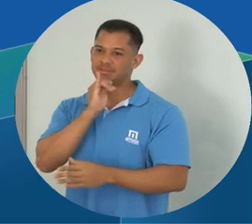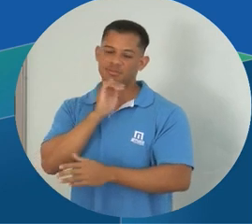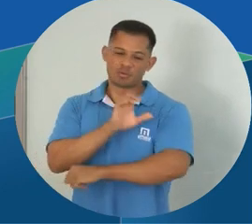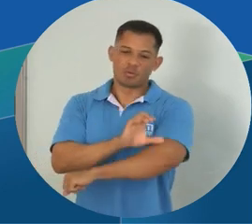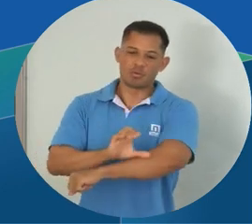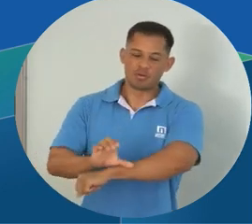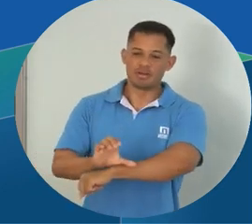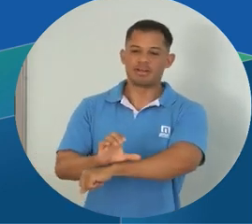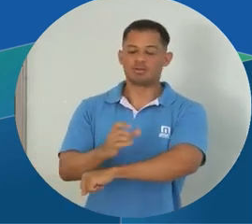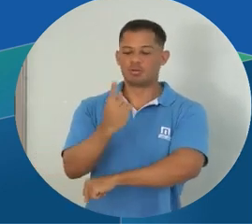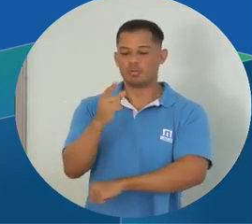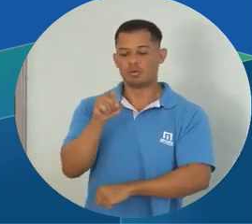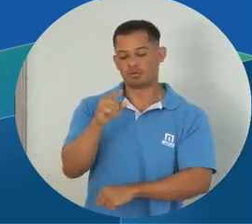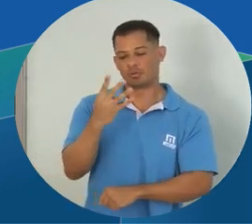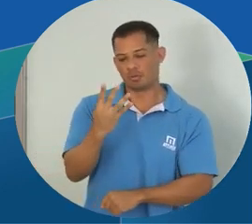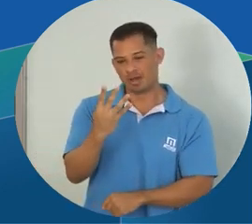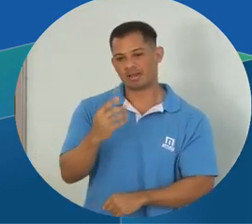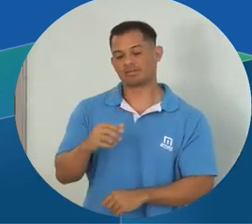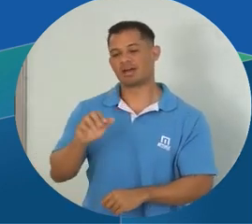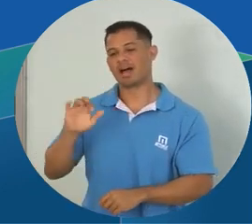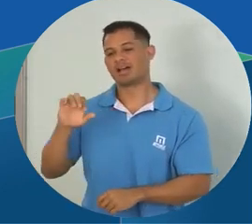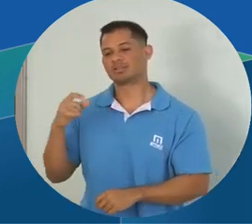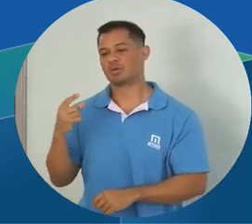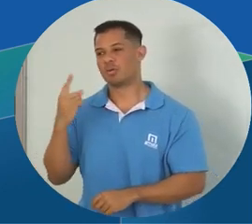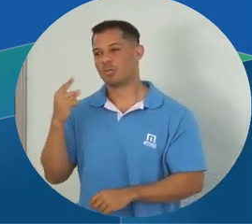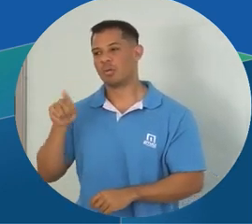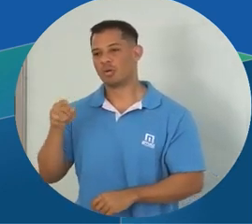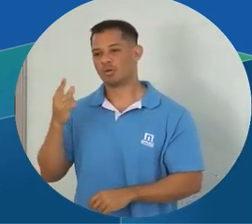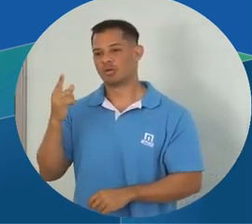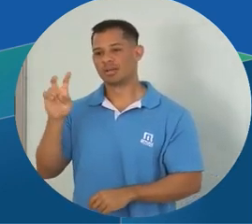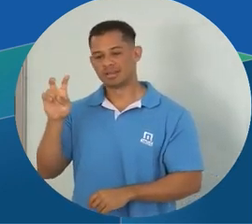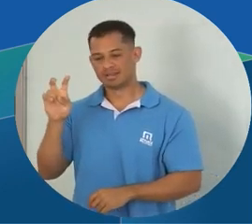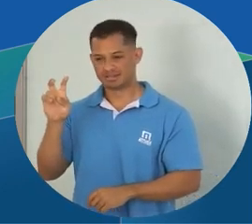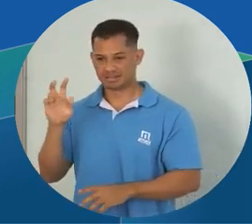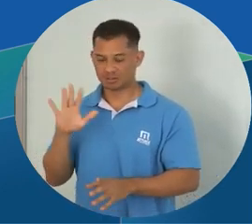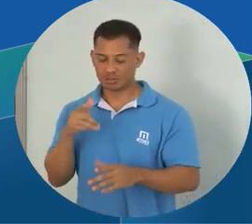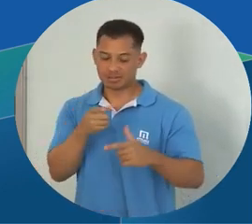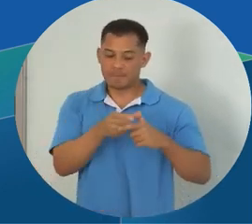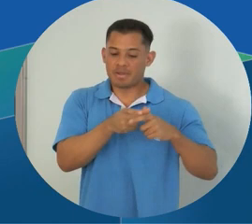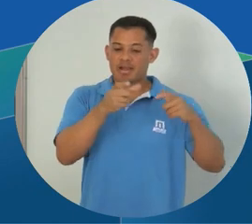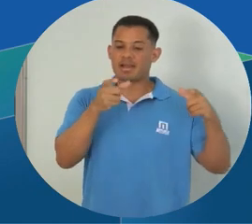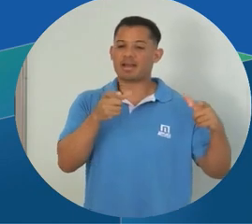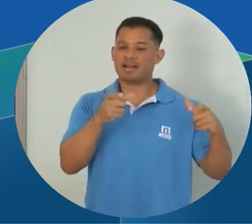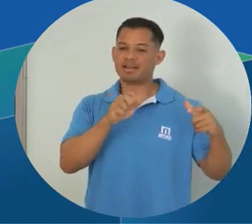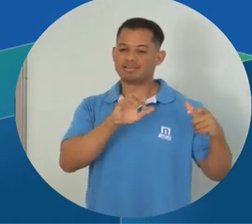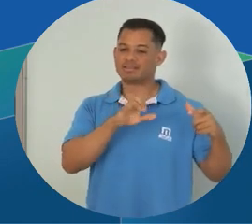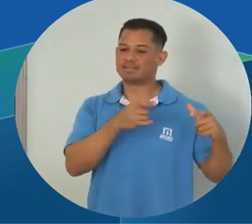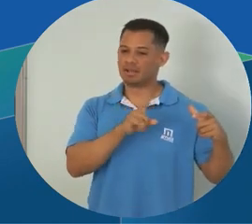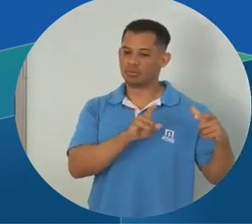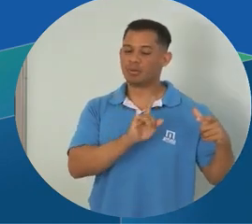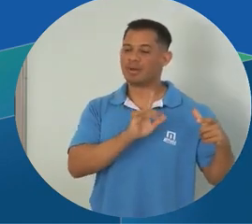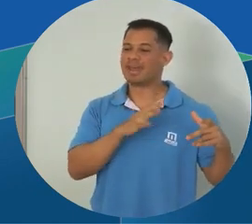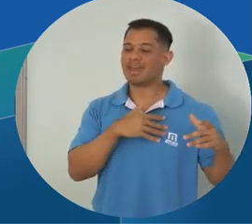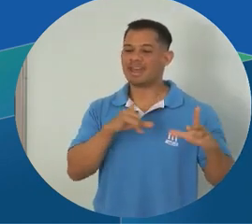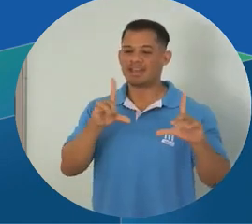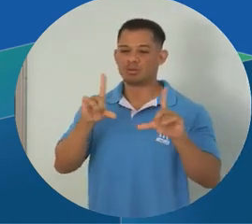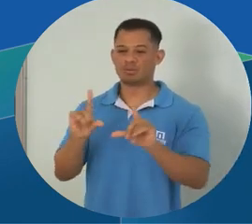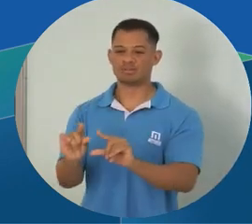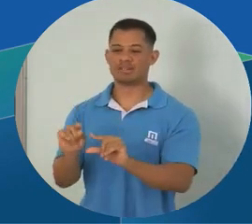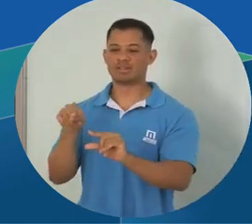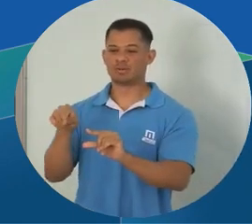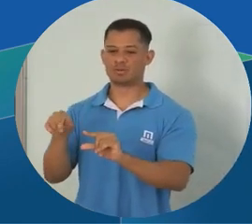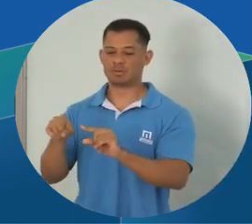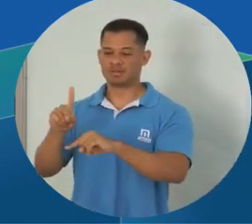aço, 1.15. Aqui a gente não está majorando as ações, mas a gente está reduzindo a capacidade dos